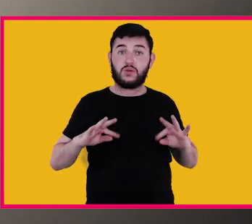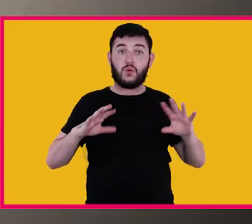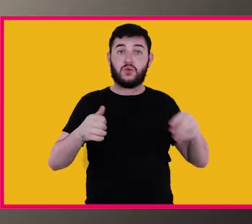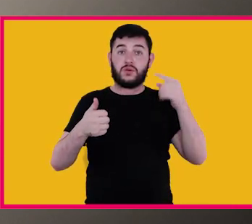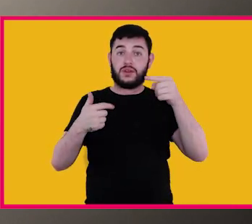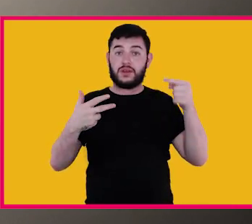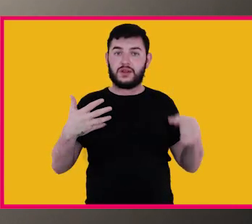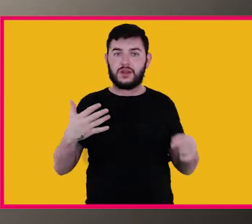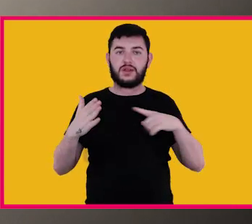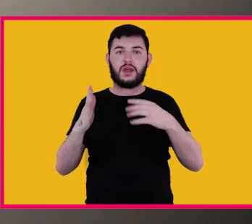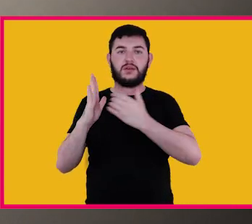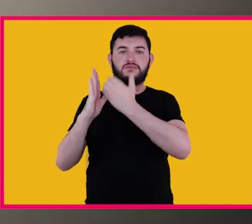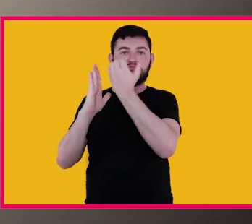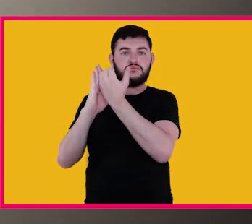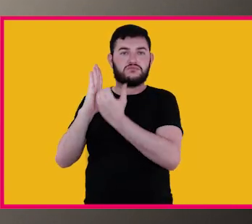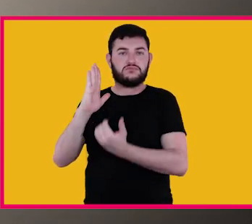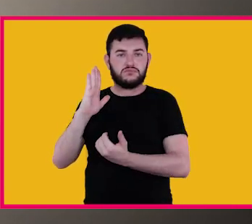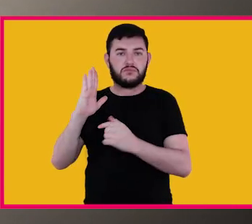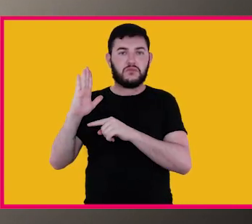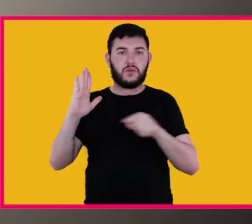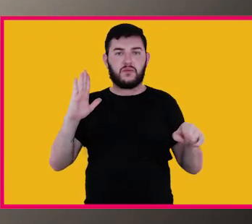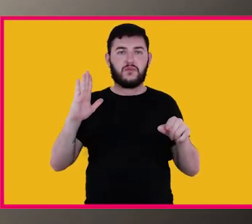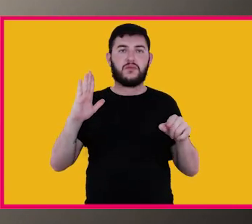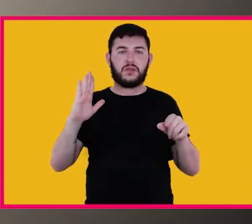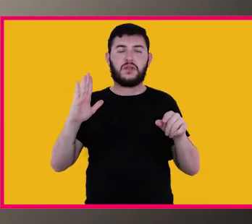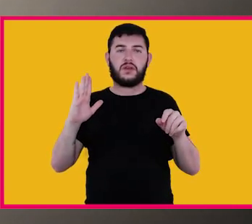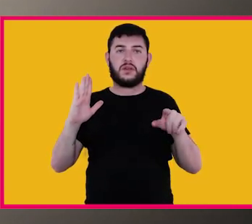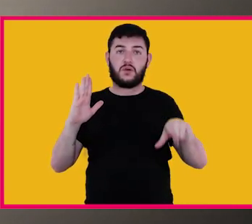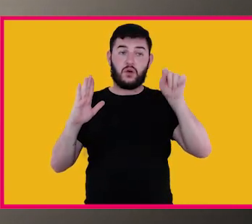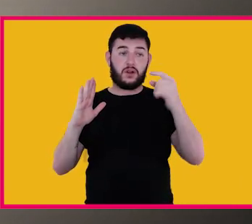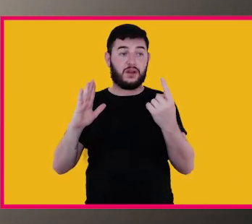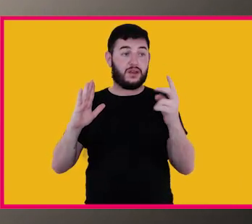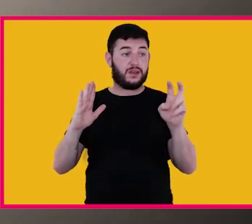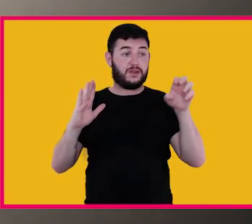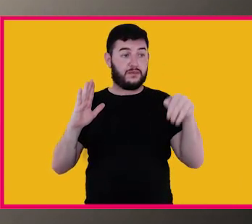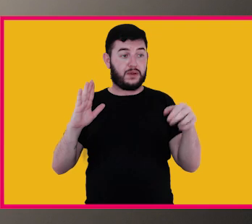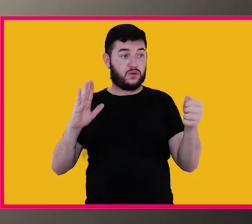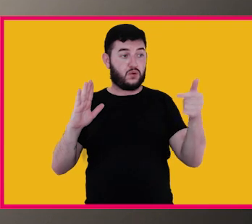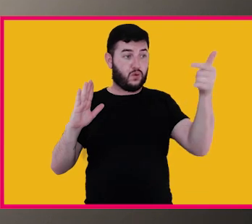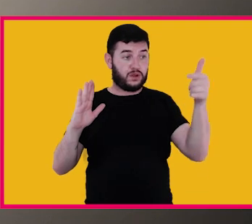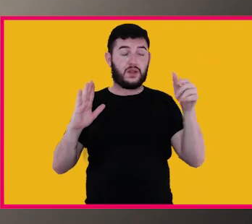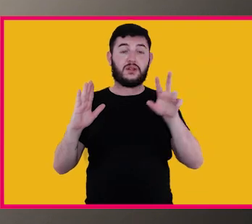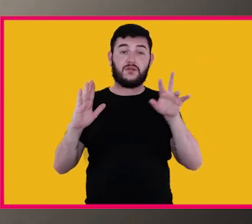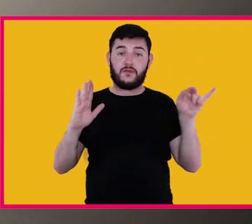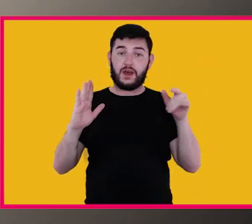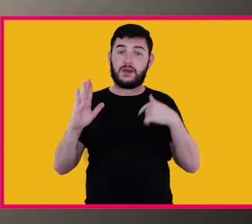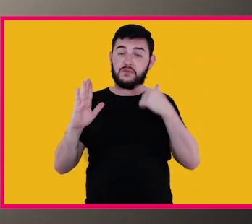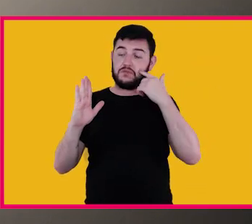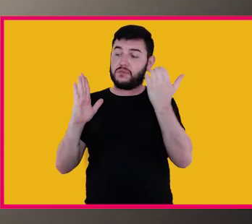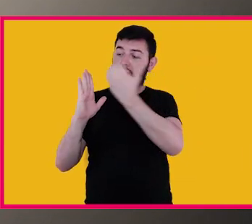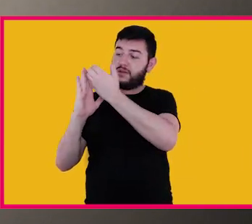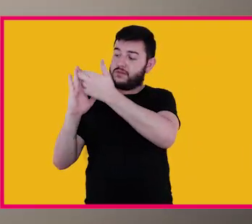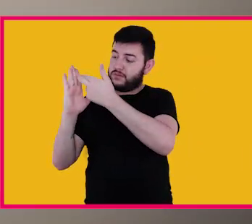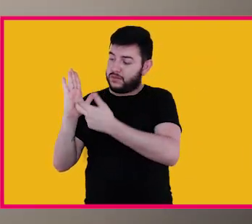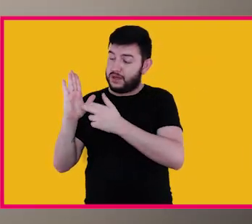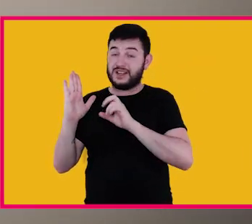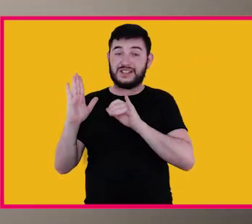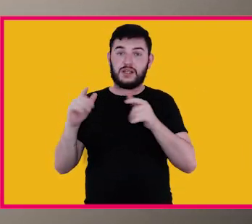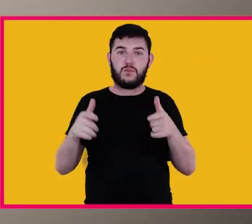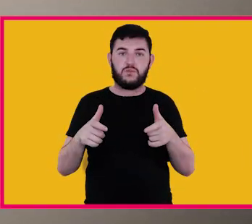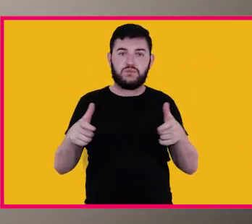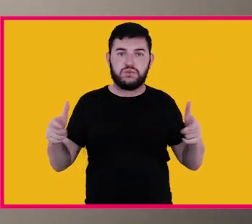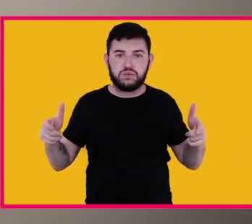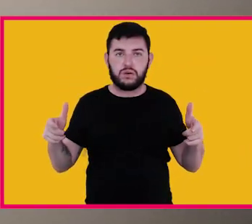parametrizados. Então, se você escolher um deck de 15 metros quadrados, vai ser só acrescentá-los. Se ele tiver uma área maior, todos